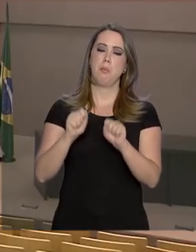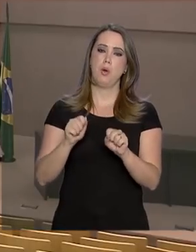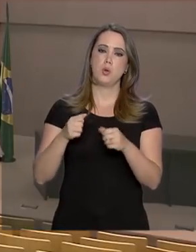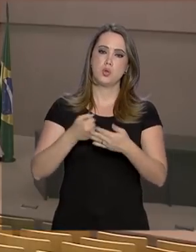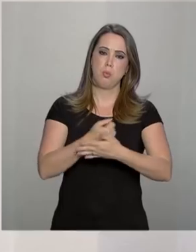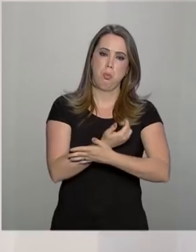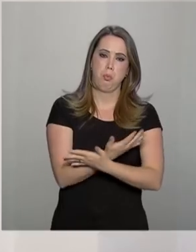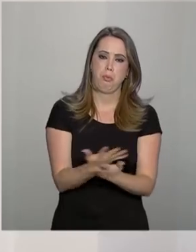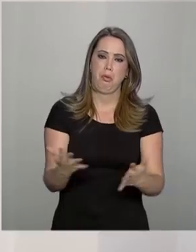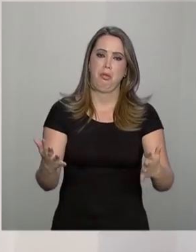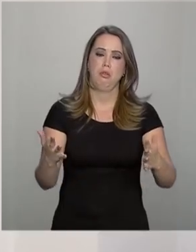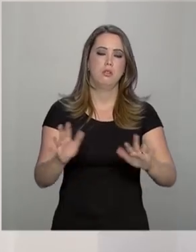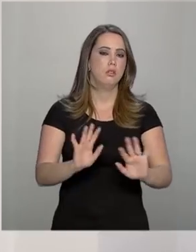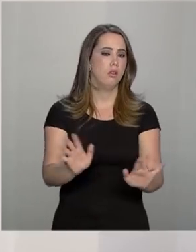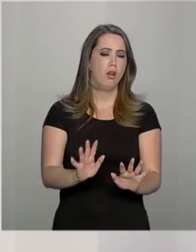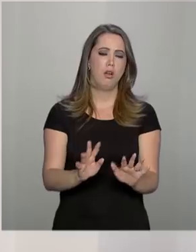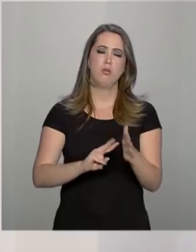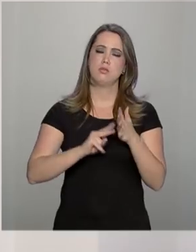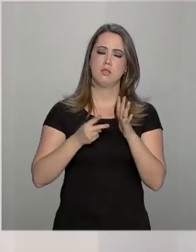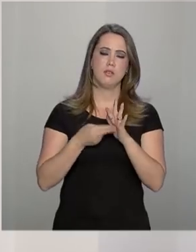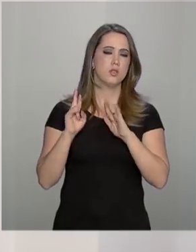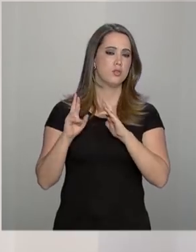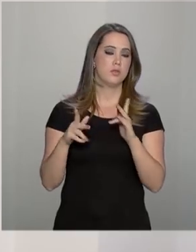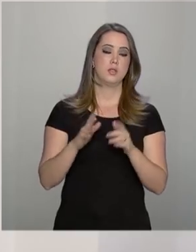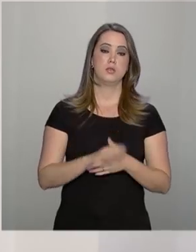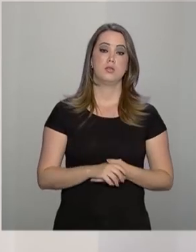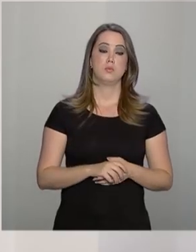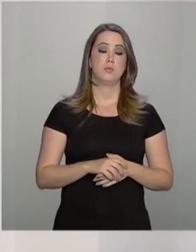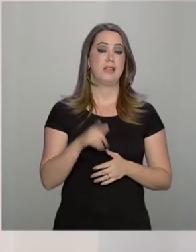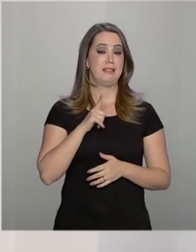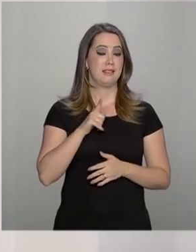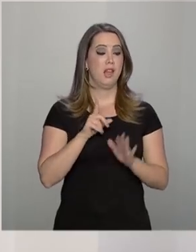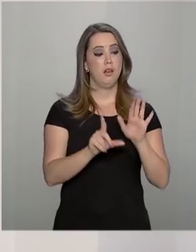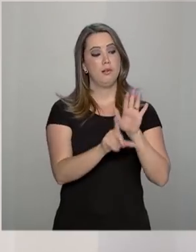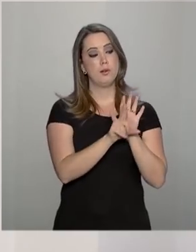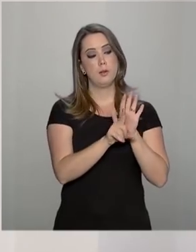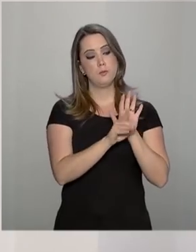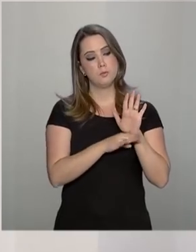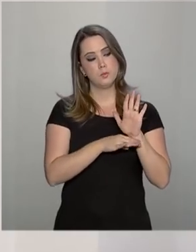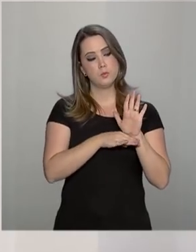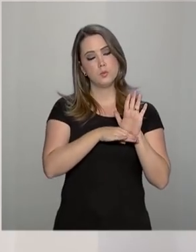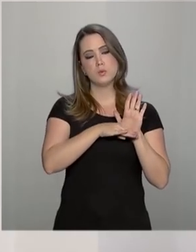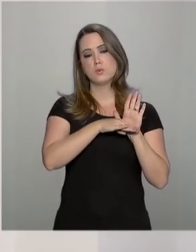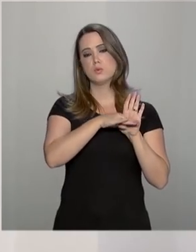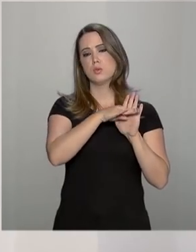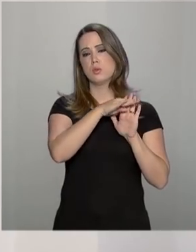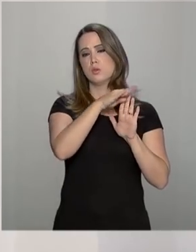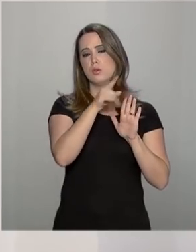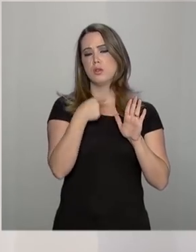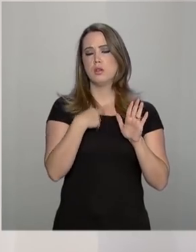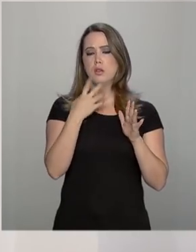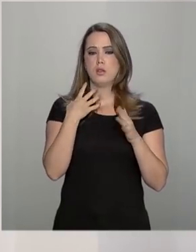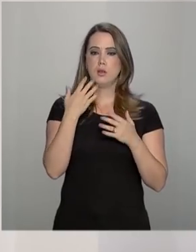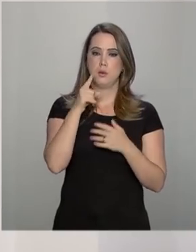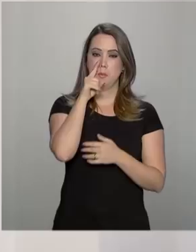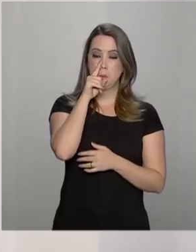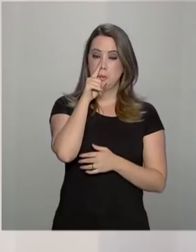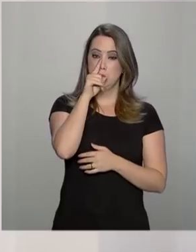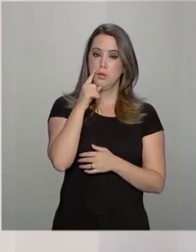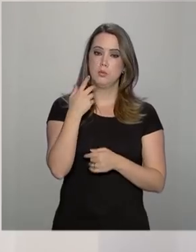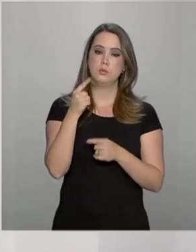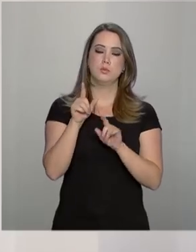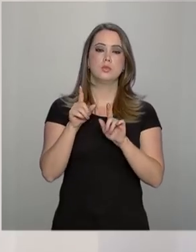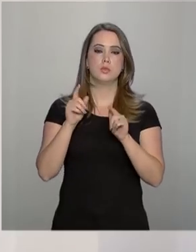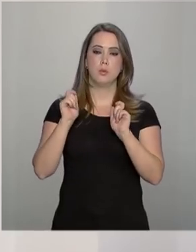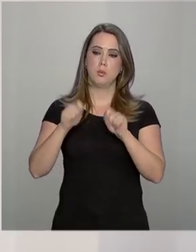Se romper a classificação é a classificação que tá na lei na lei 12334 que ela coloca tanto o risco quanto